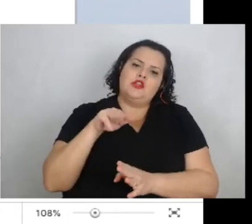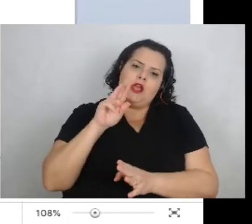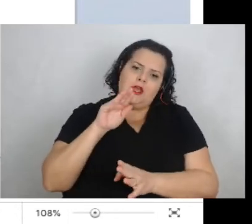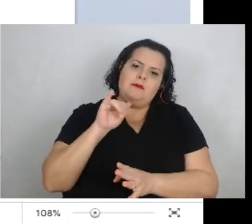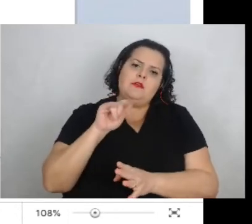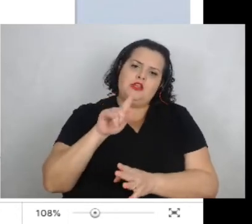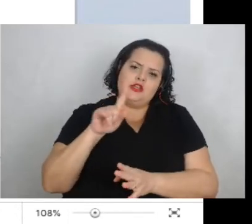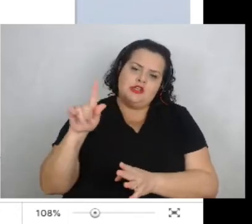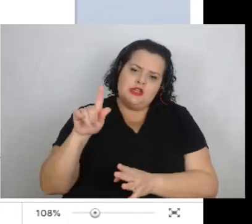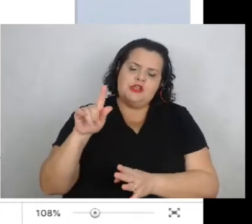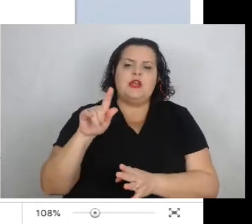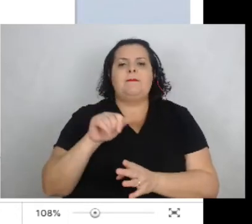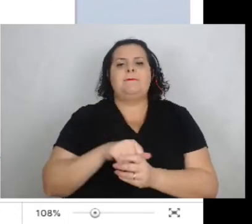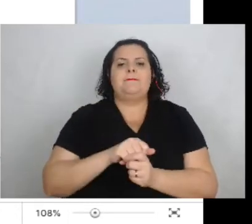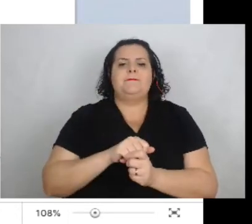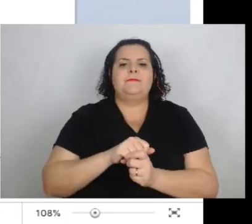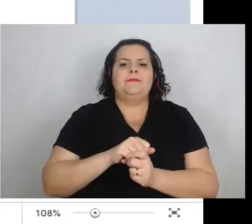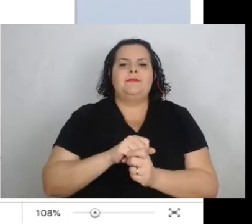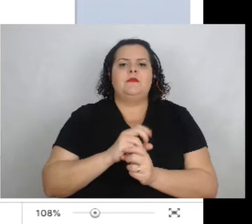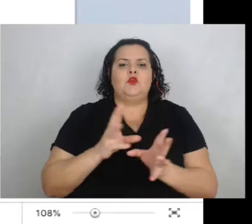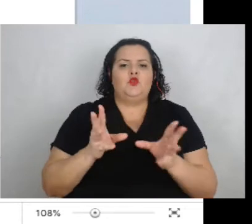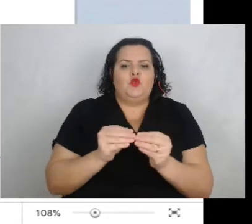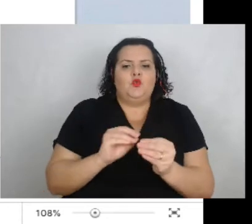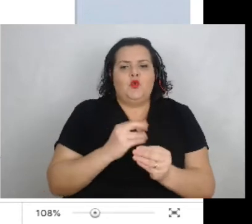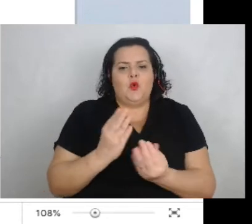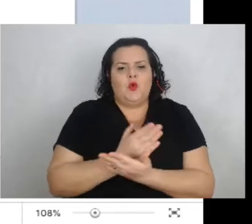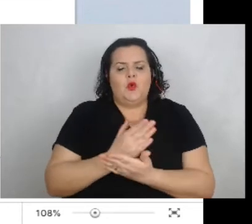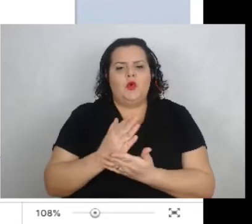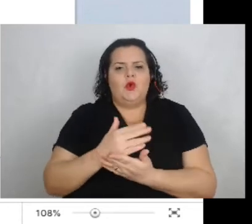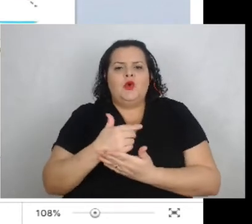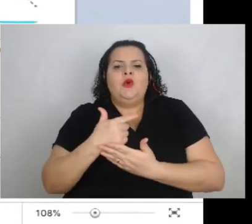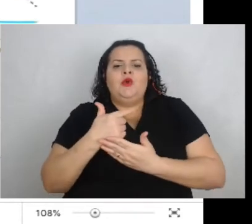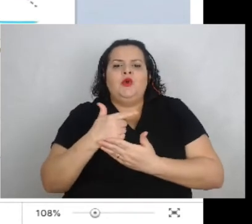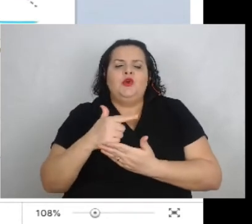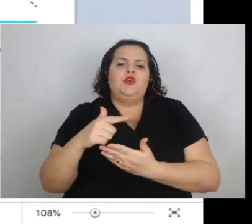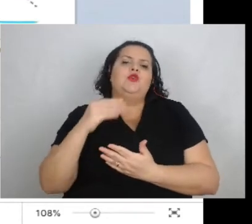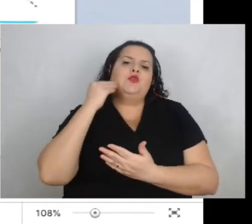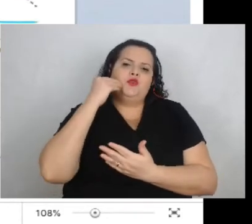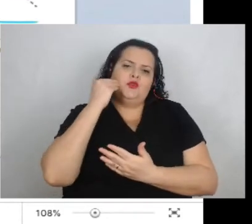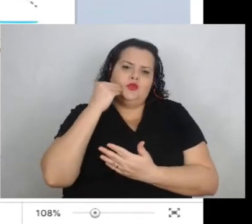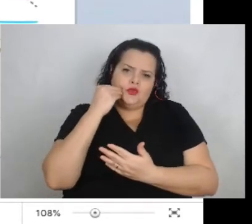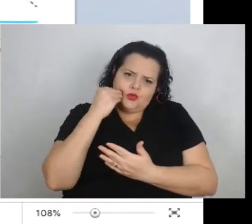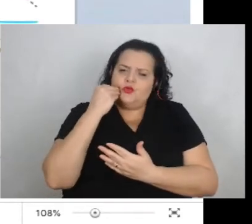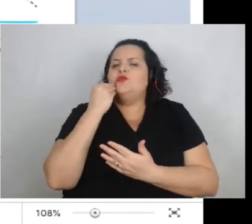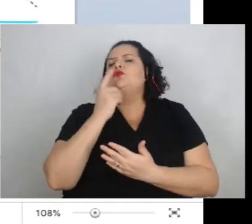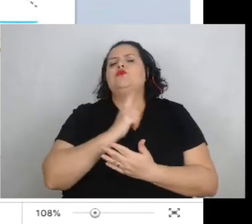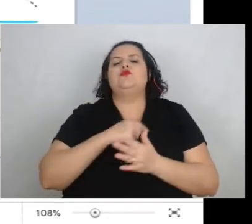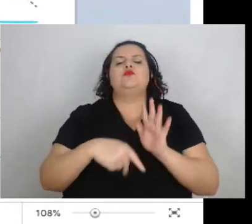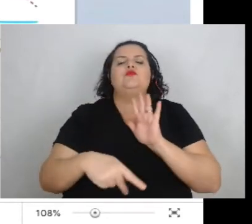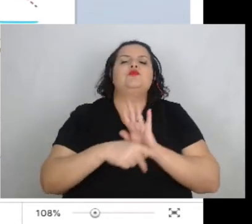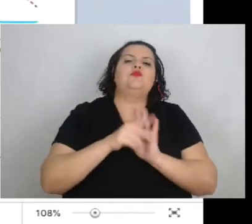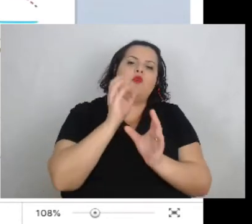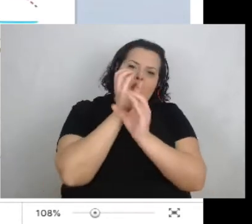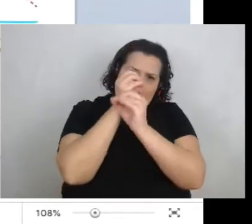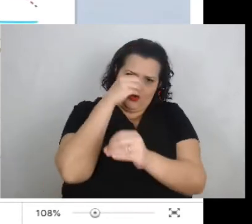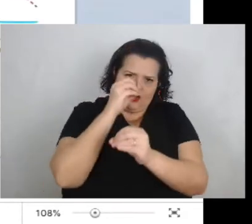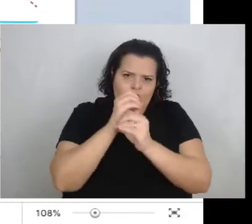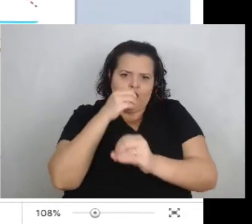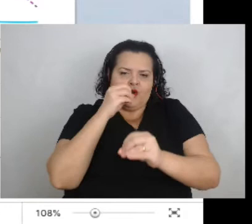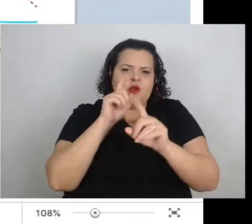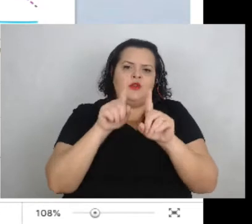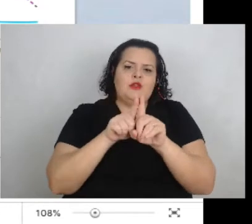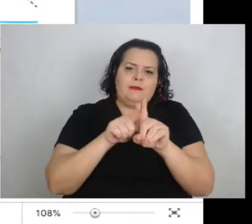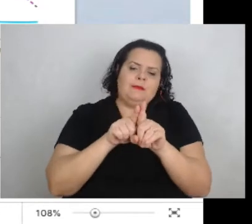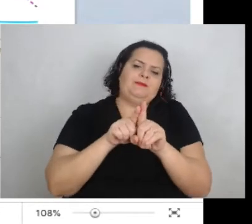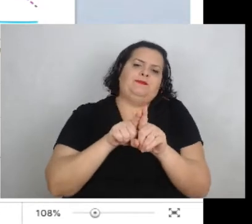ou IgM e IgG separadamente, e os testes que a gente usa em laboratórios de pesquisa. Relembrando, então, a partir